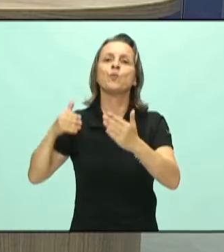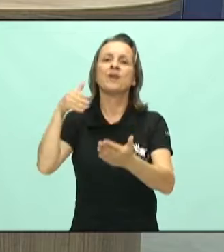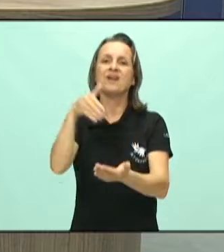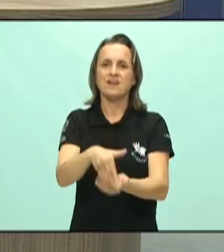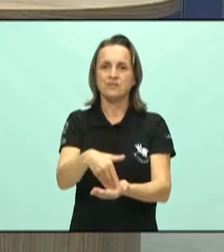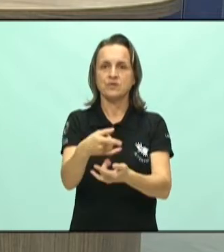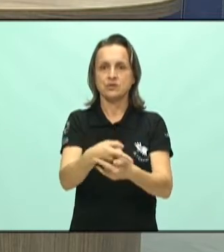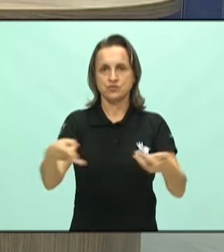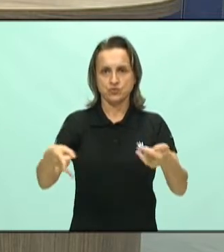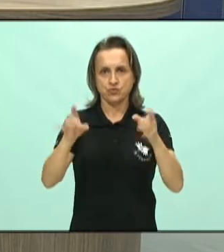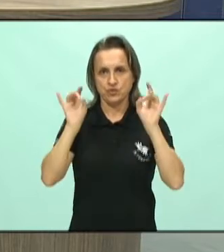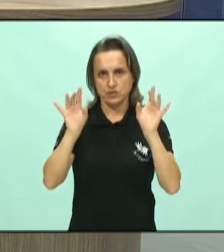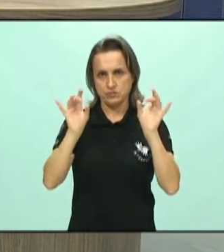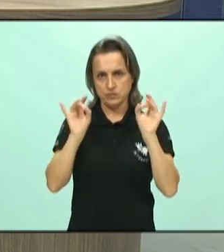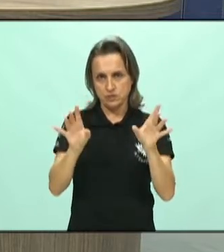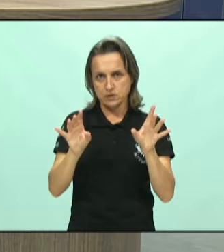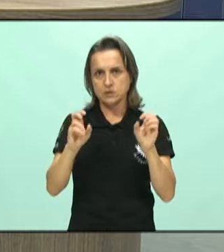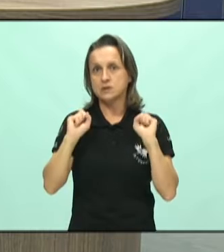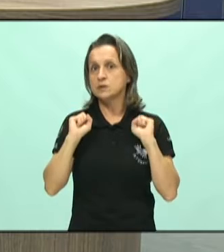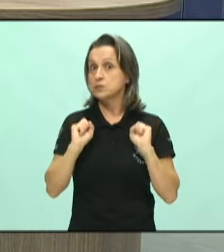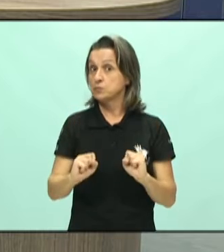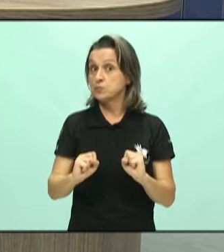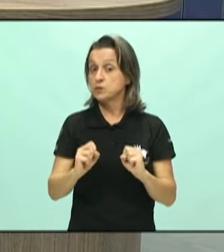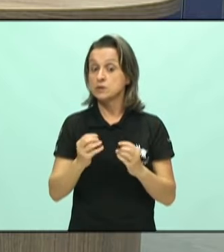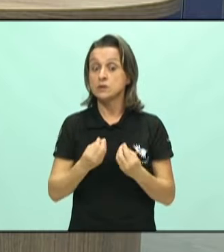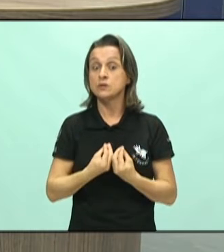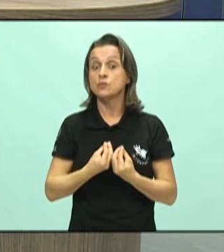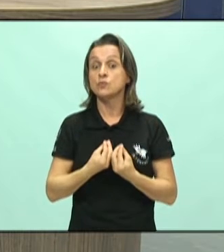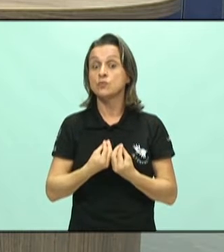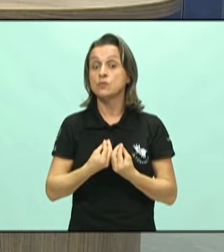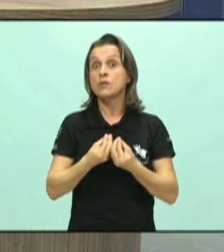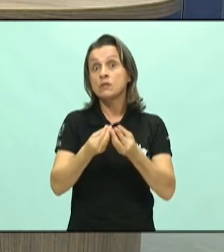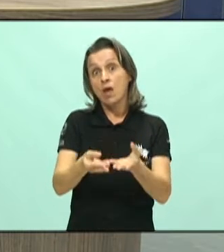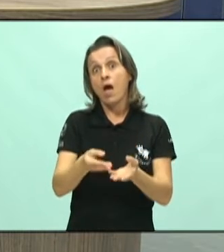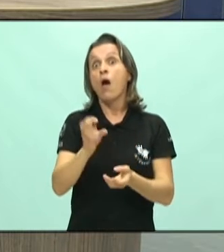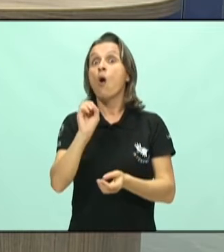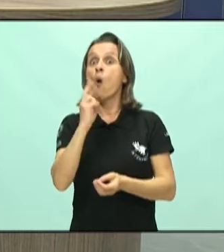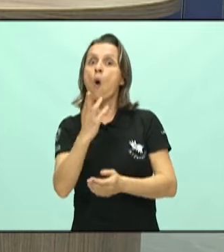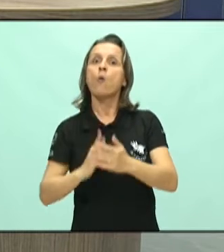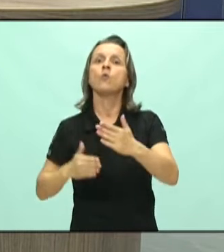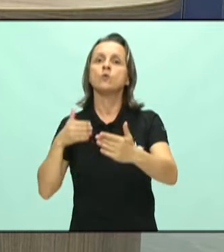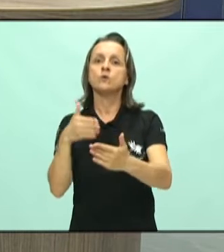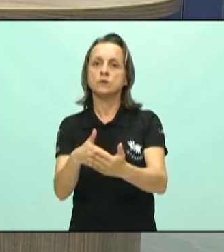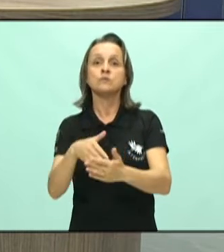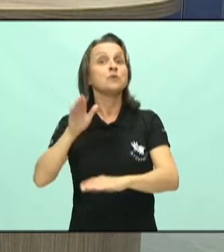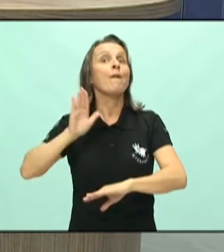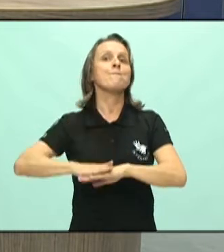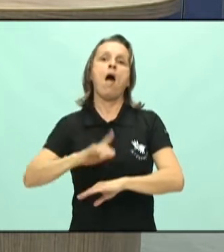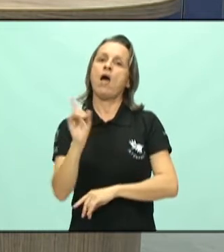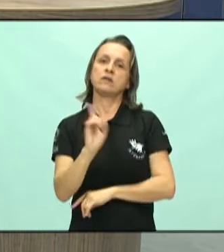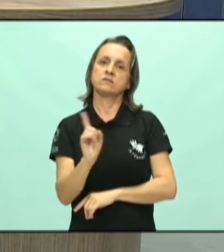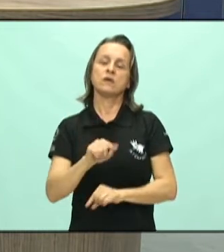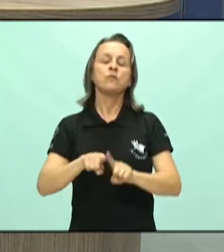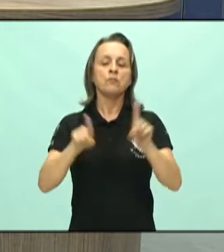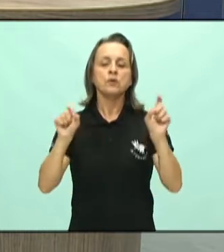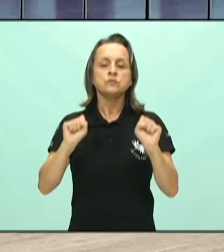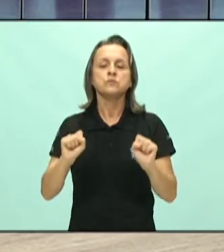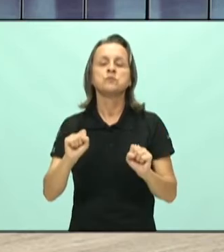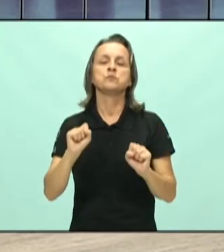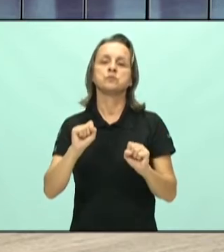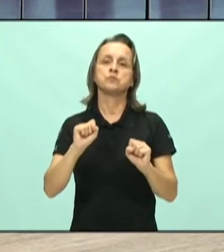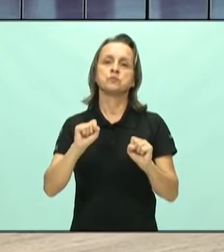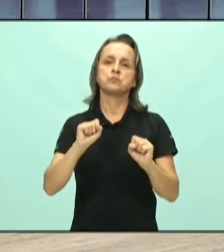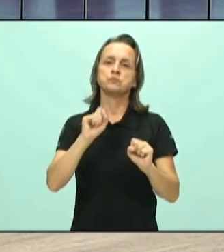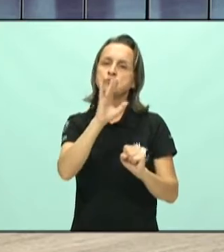cheque especial. Então, podendo conceder, não poder conceder mais incentivo, mas podendo ter ele como uma média, vamos dizer